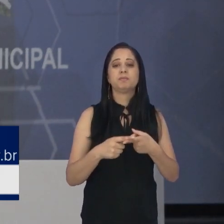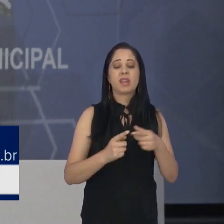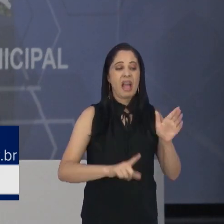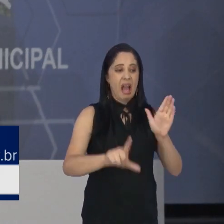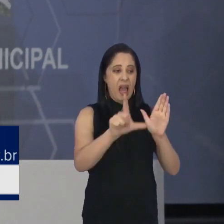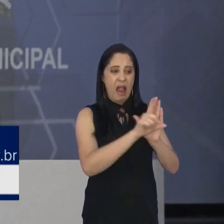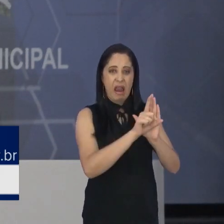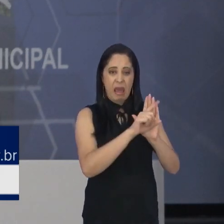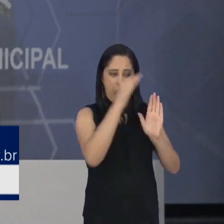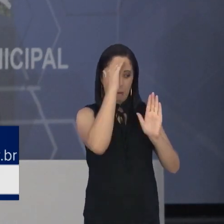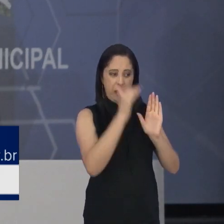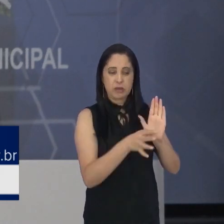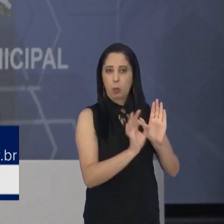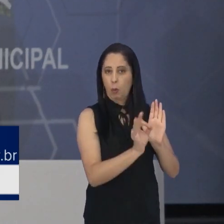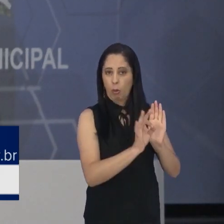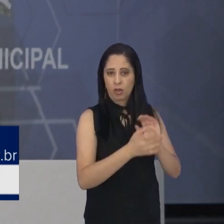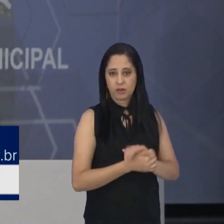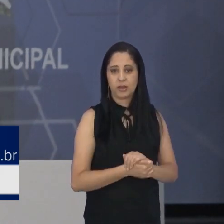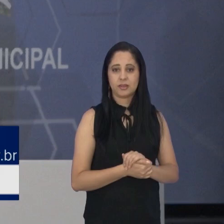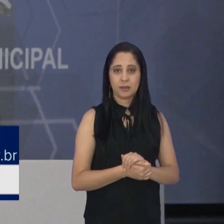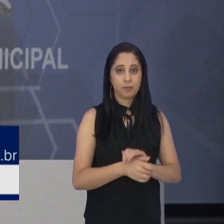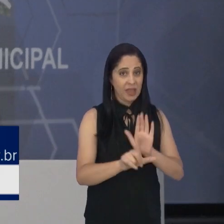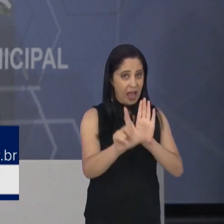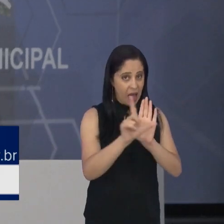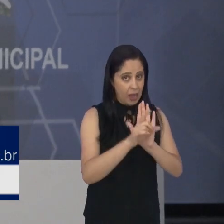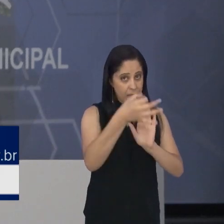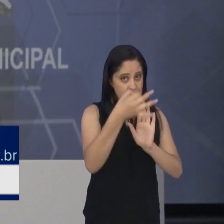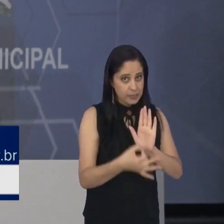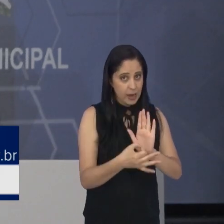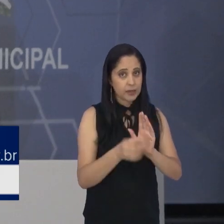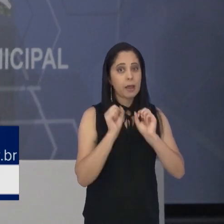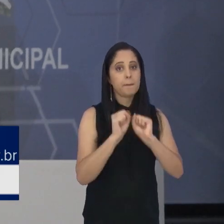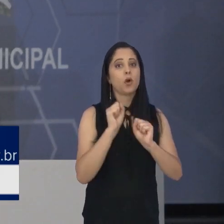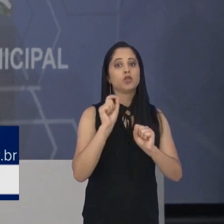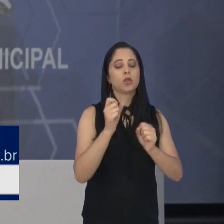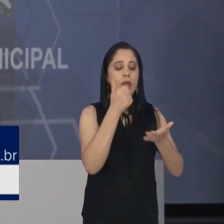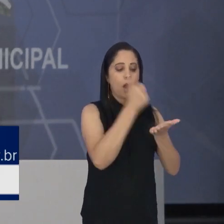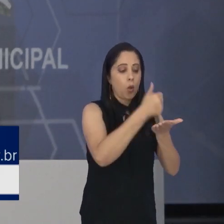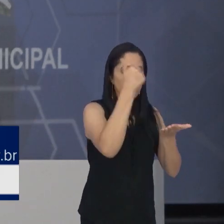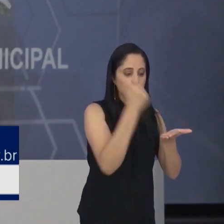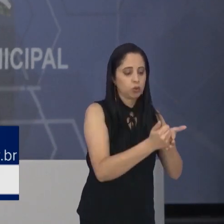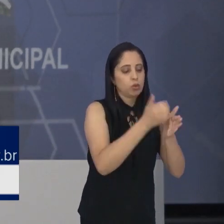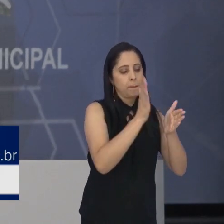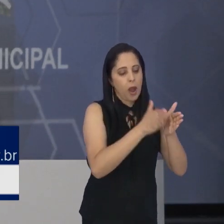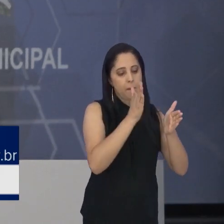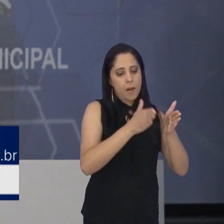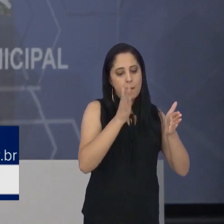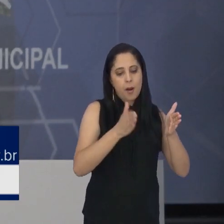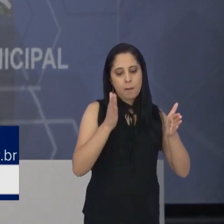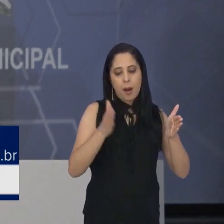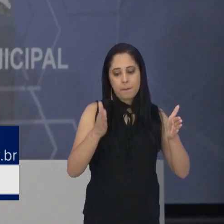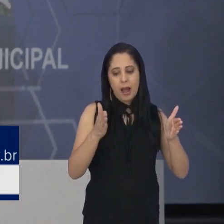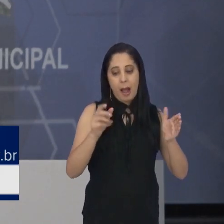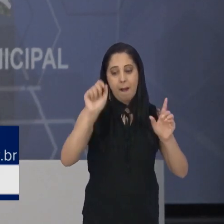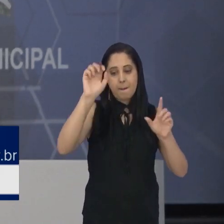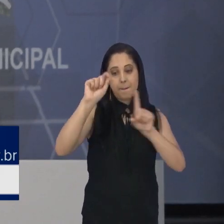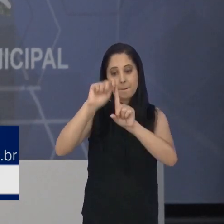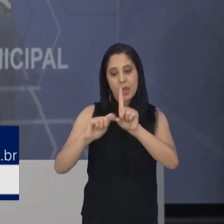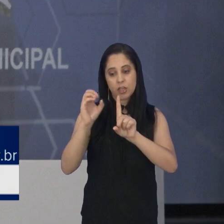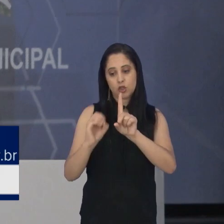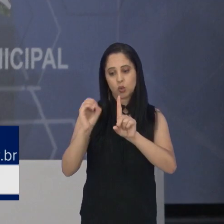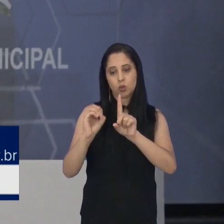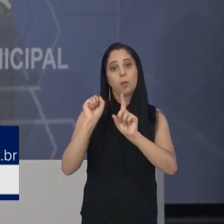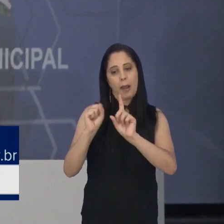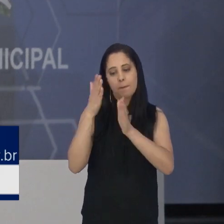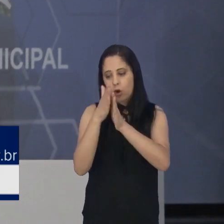legislação municipal para isso. Pela lei em vigor, os contratos só poderiam ser estendidos após 21 de outubro deste ano, caso a licitação do novo